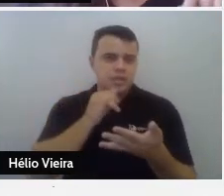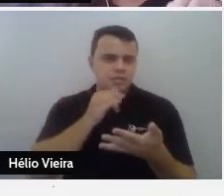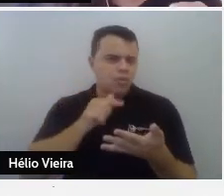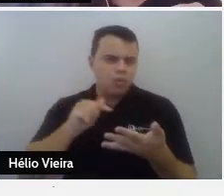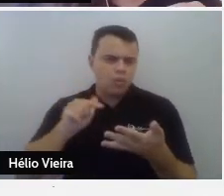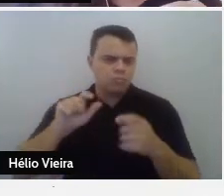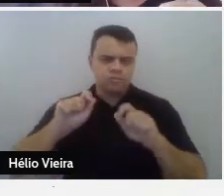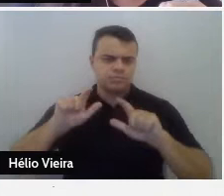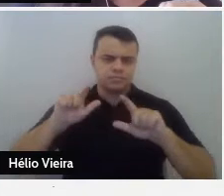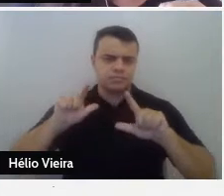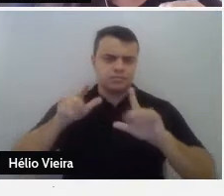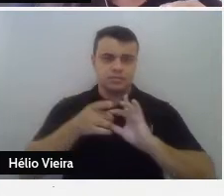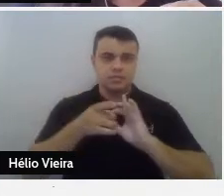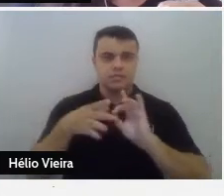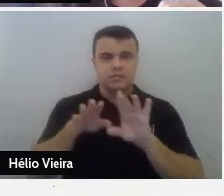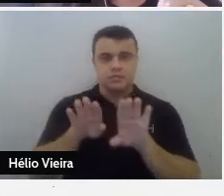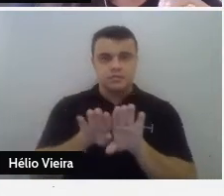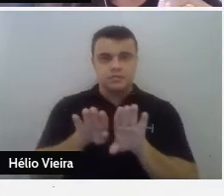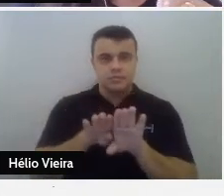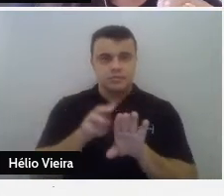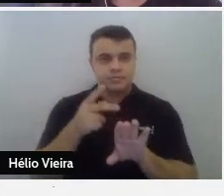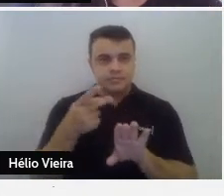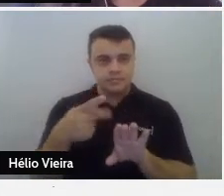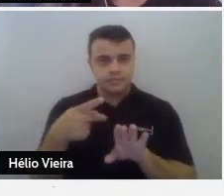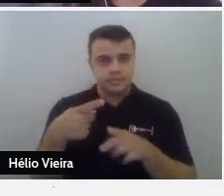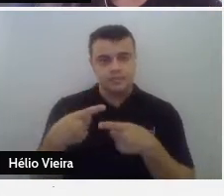fundos. Então, é